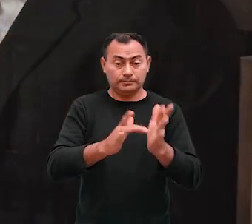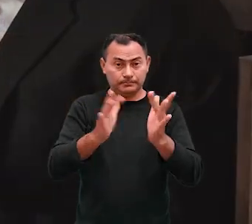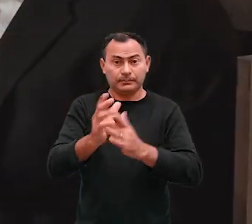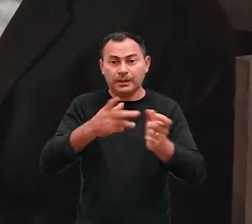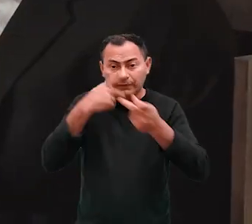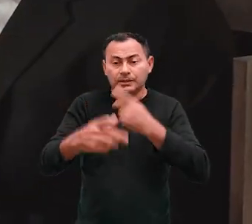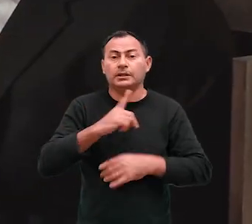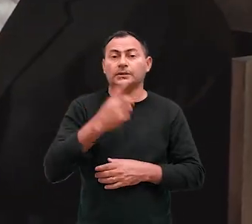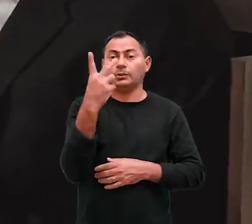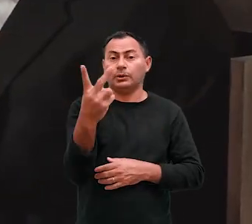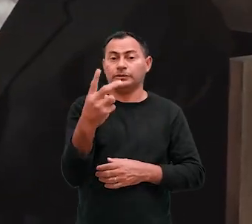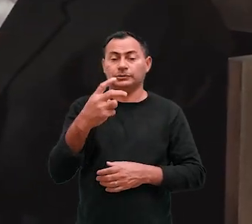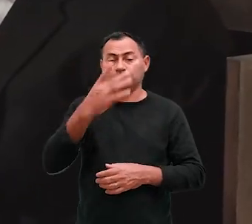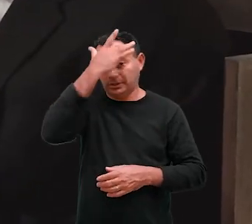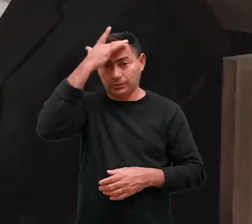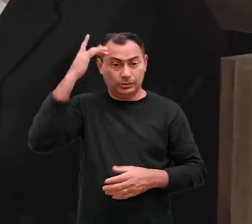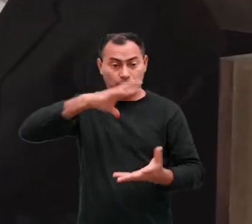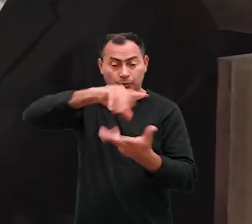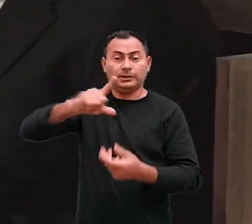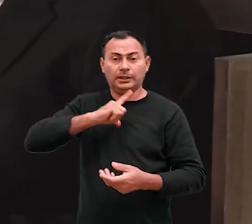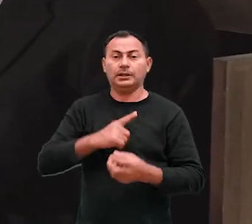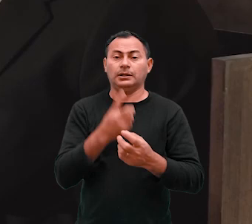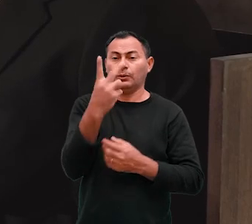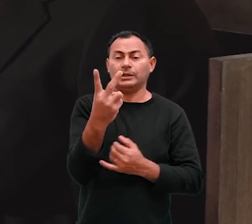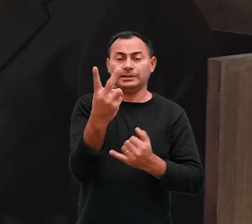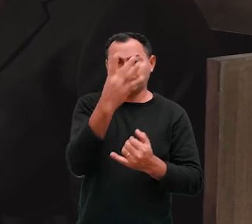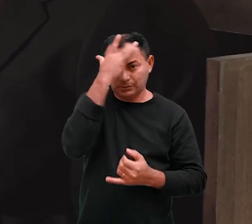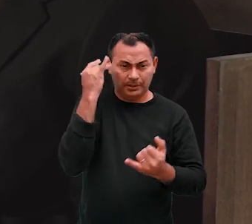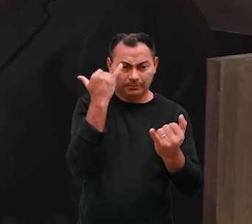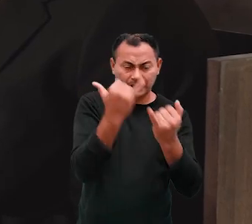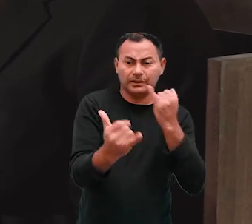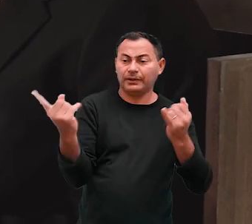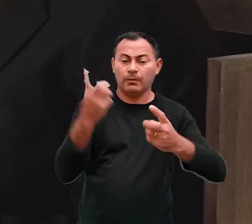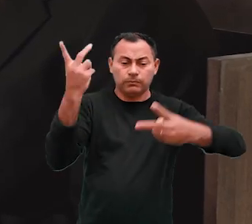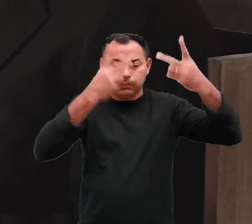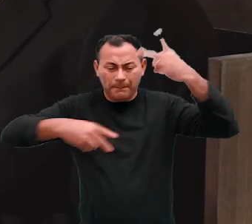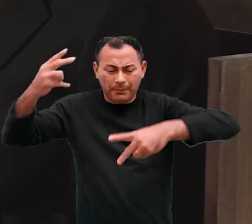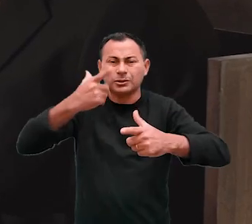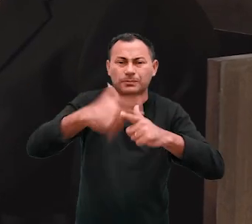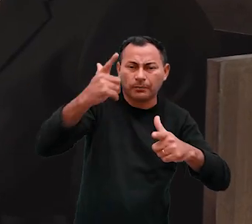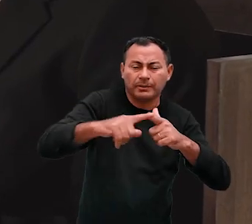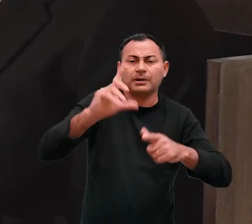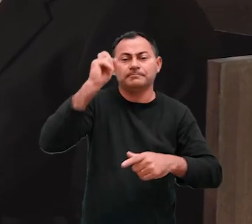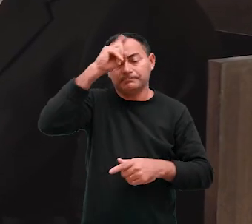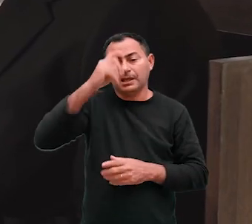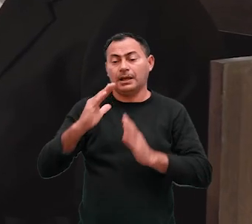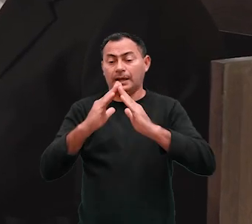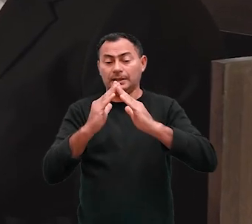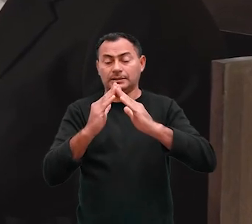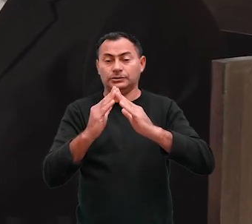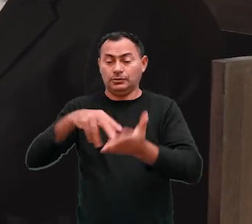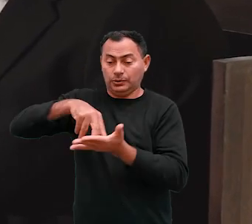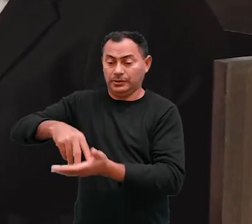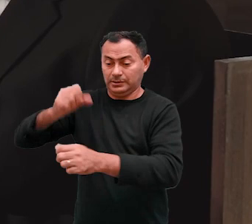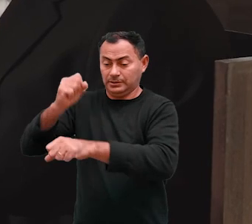está dizendo que existem 2 tipos de pessoas no mundo. Os 2 são muito parecidos até que vem a tempestade, porque a casa de um